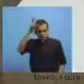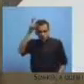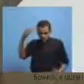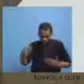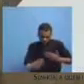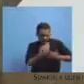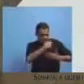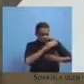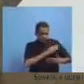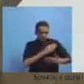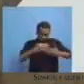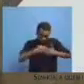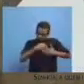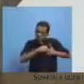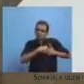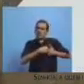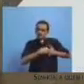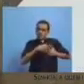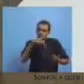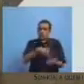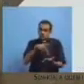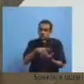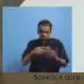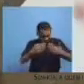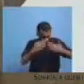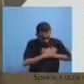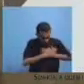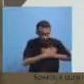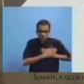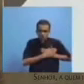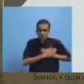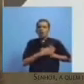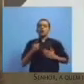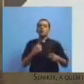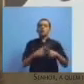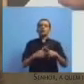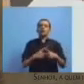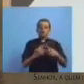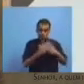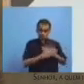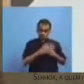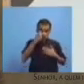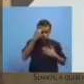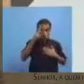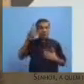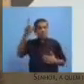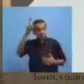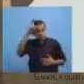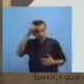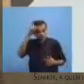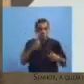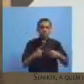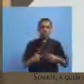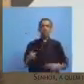vamos estar certos de uma coisa: nós pertencemos ao Senhor, nós fomos batizados, nós